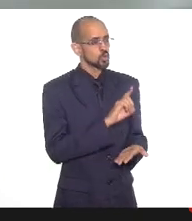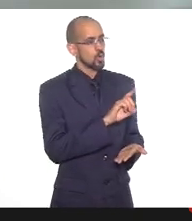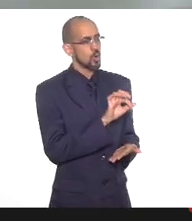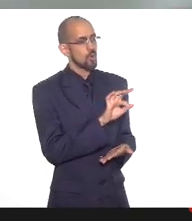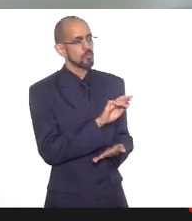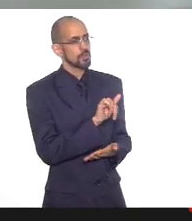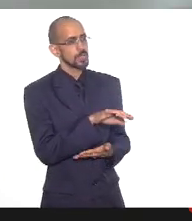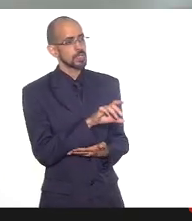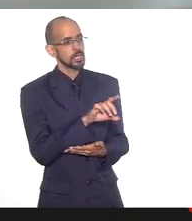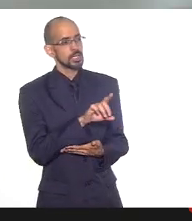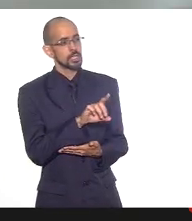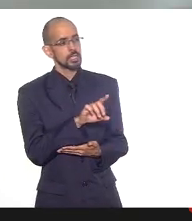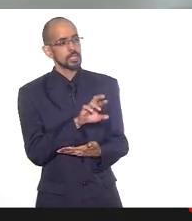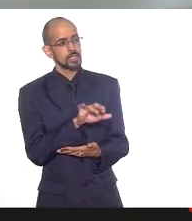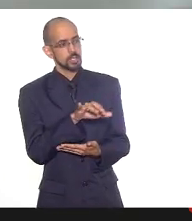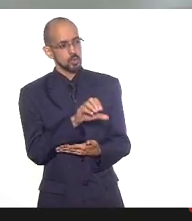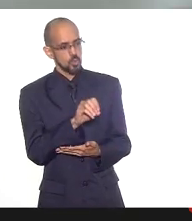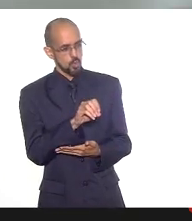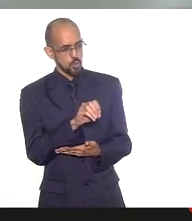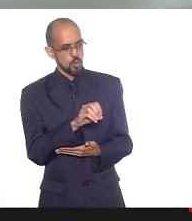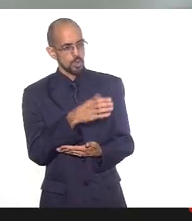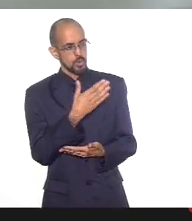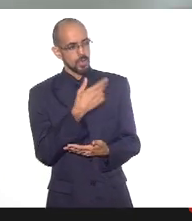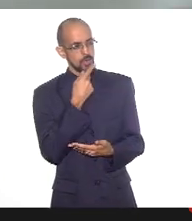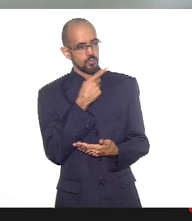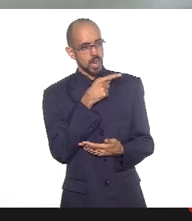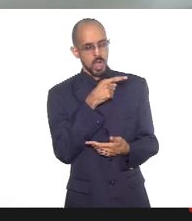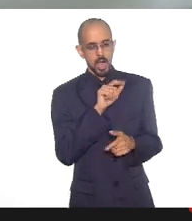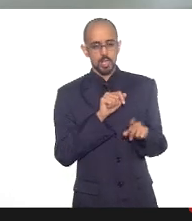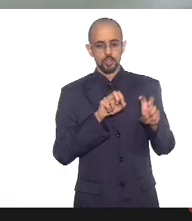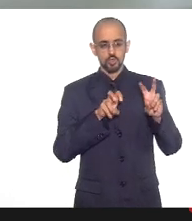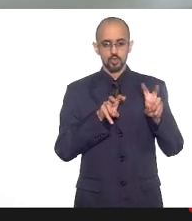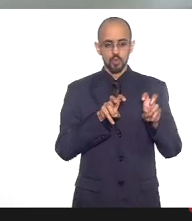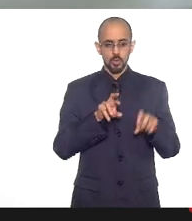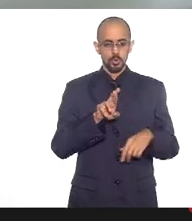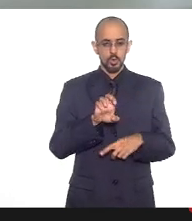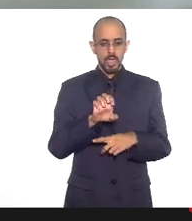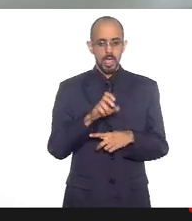doutor Gadelha, eu queria lhe dizer que eu falei do Repetro